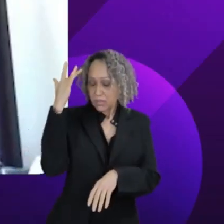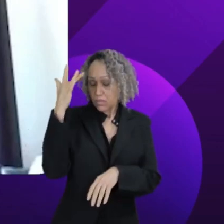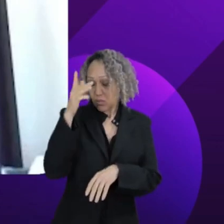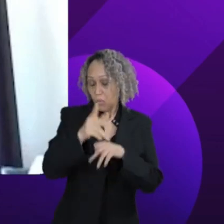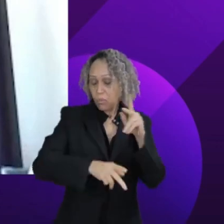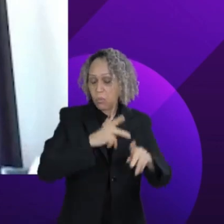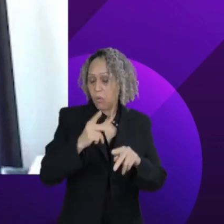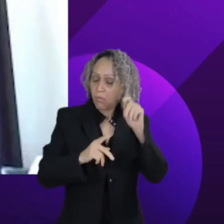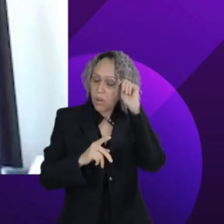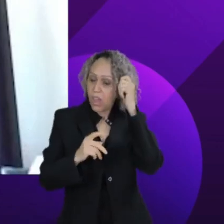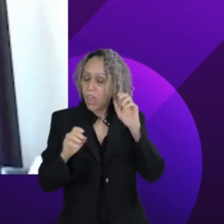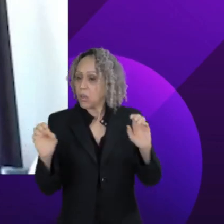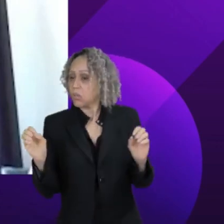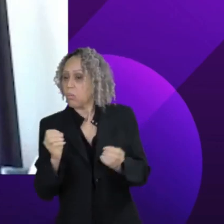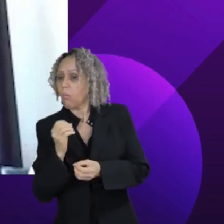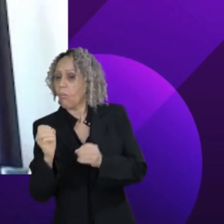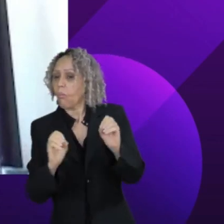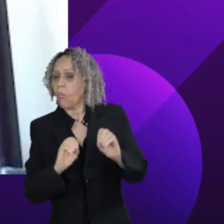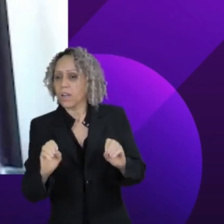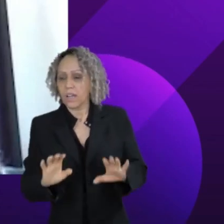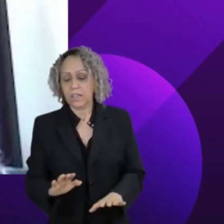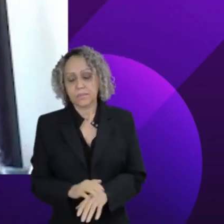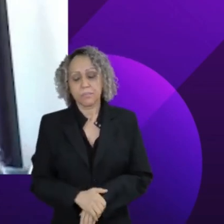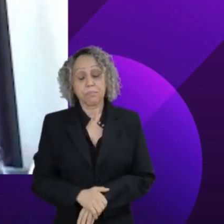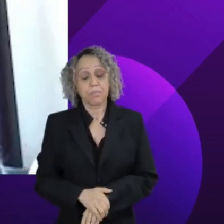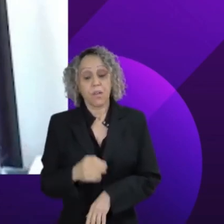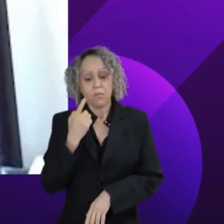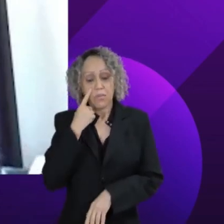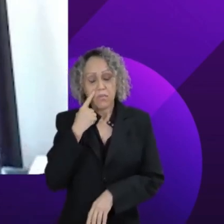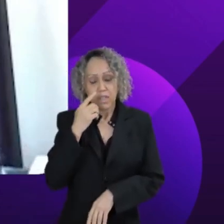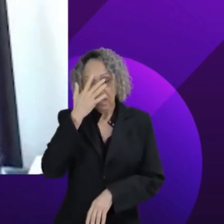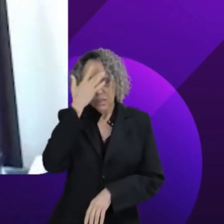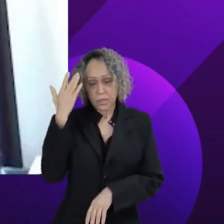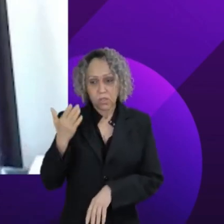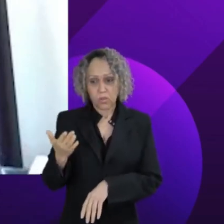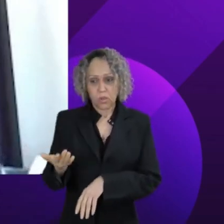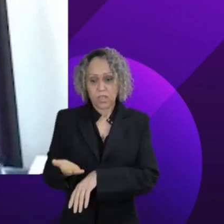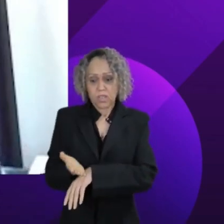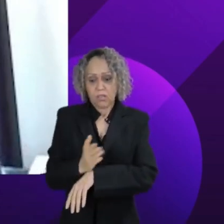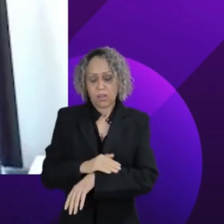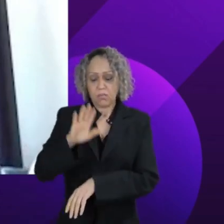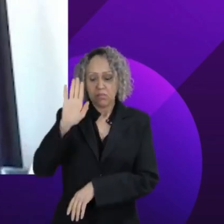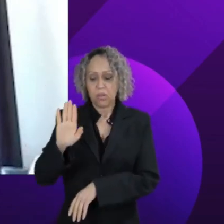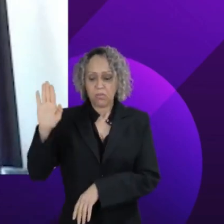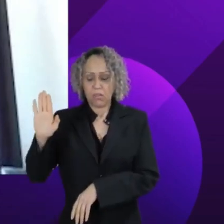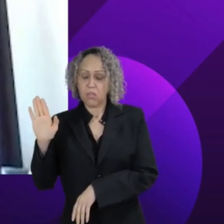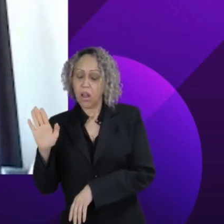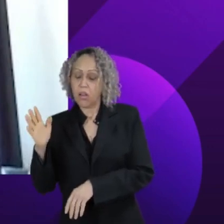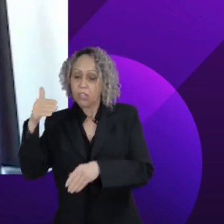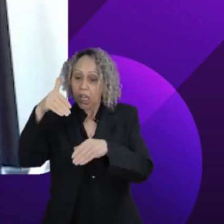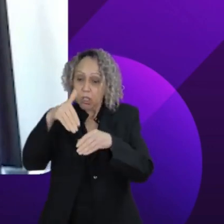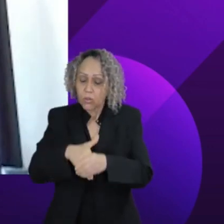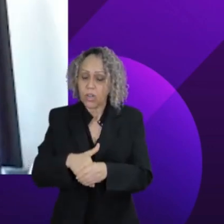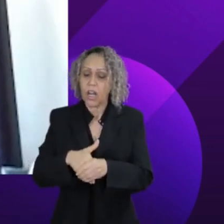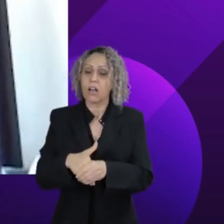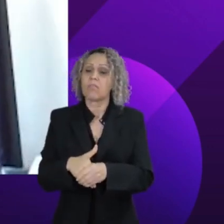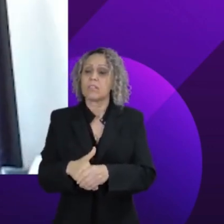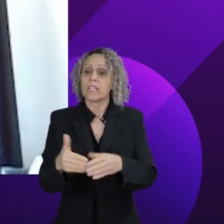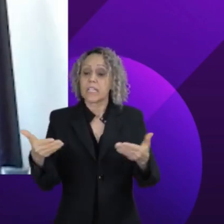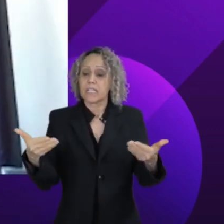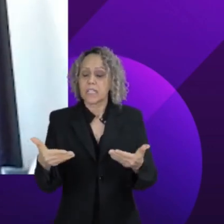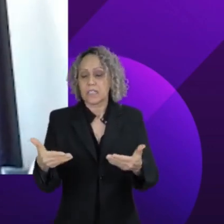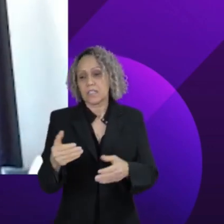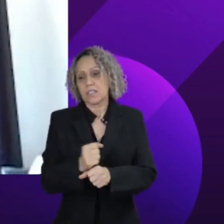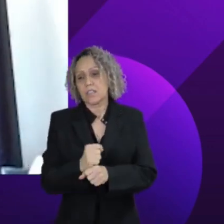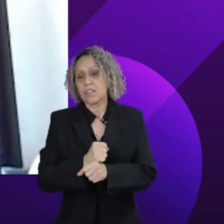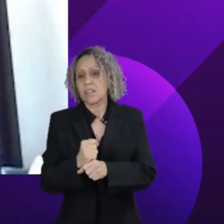se colocando nesse pleito eleitoral desse ano, que se atentem para as questões reais, que dominem a história